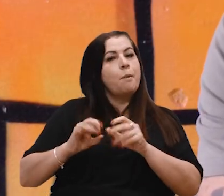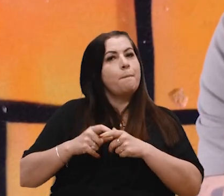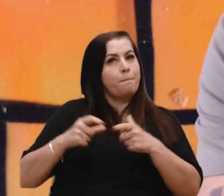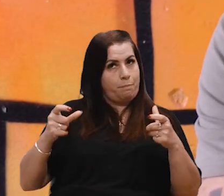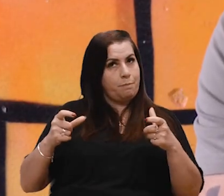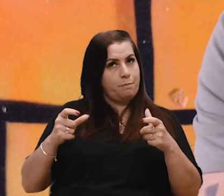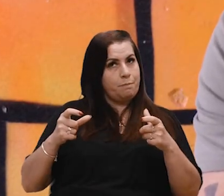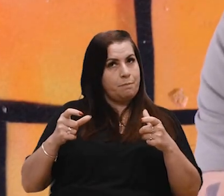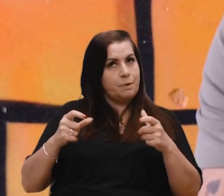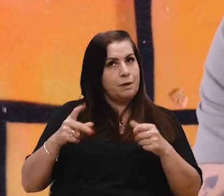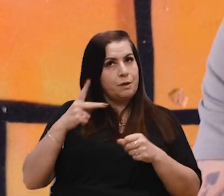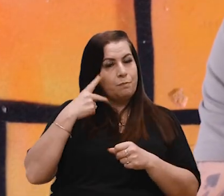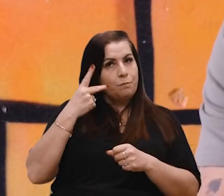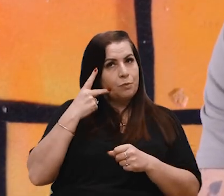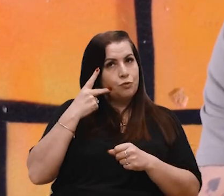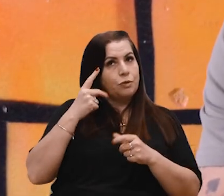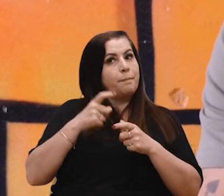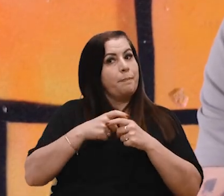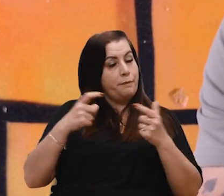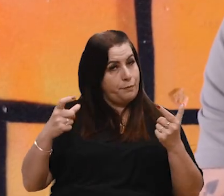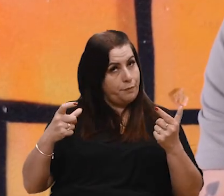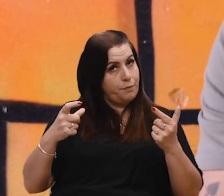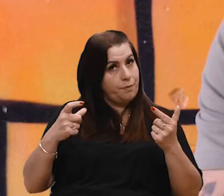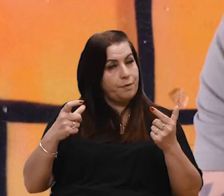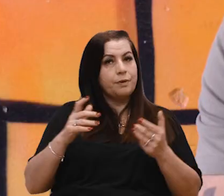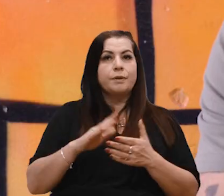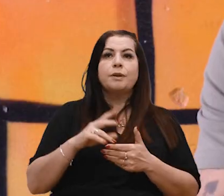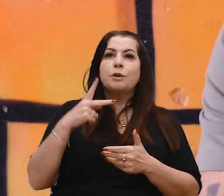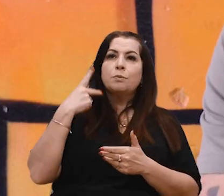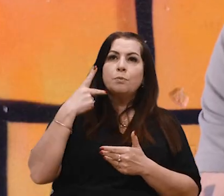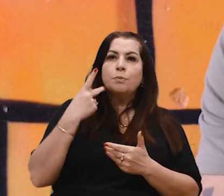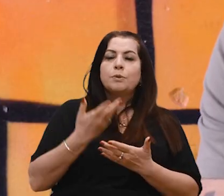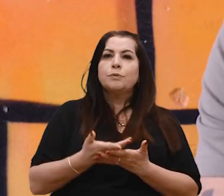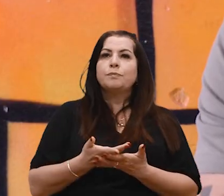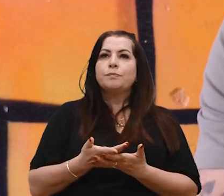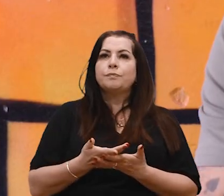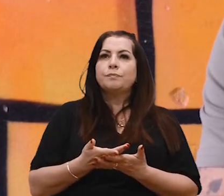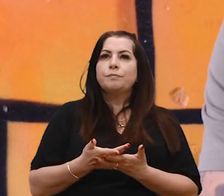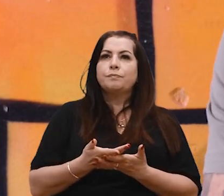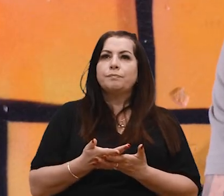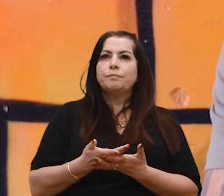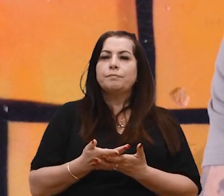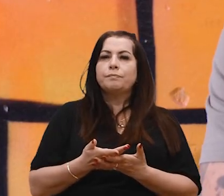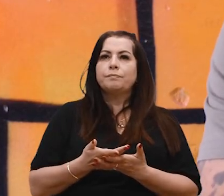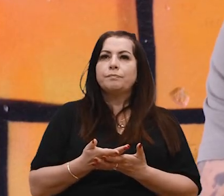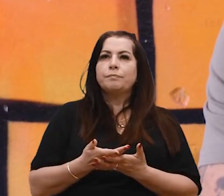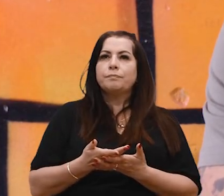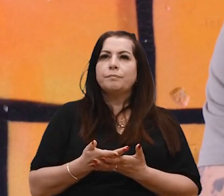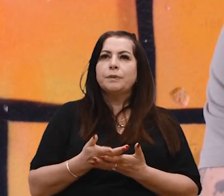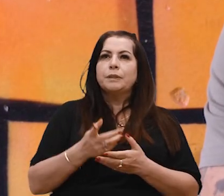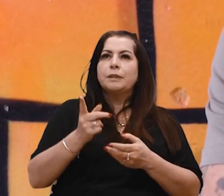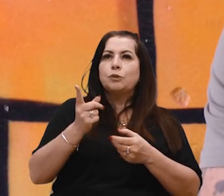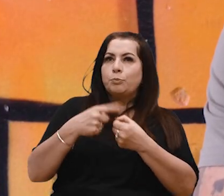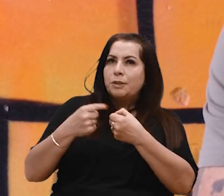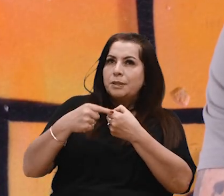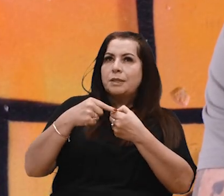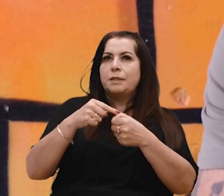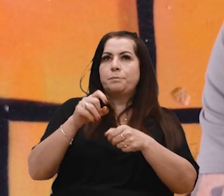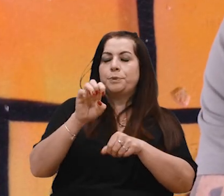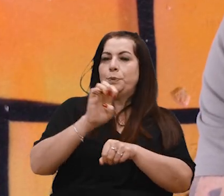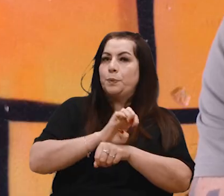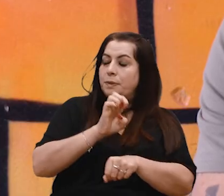de uma preparação maior que viria de uma política maior, né? Uma política por parte